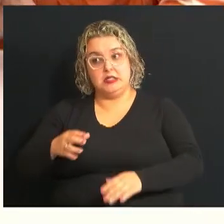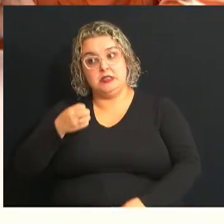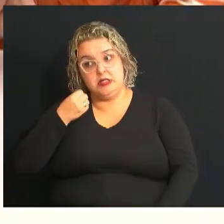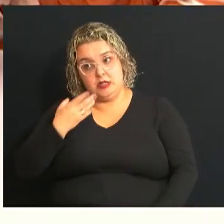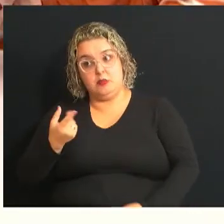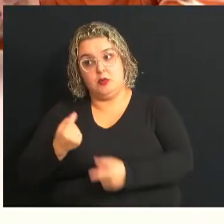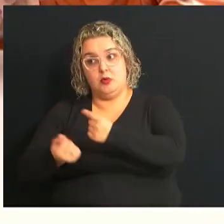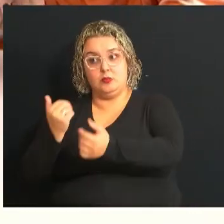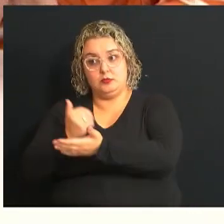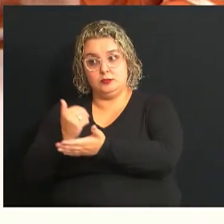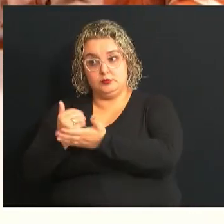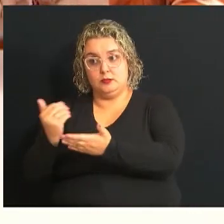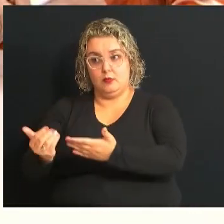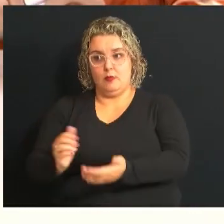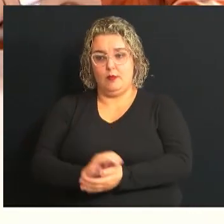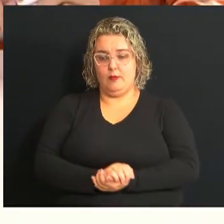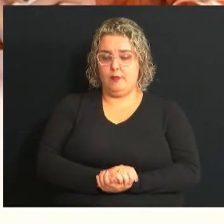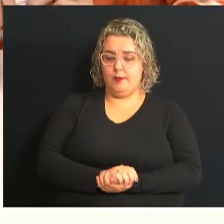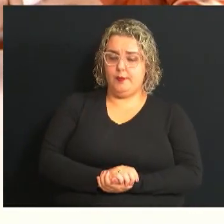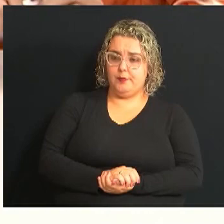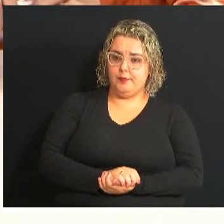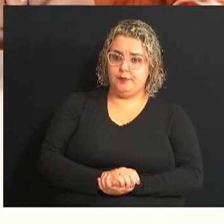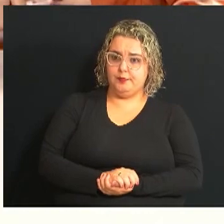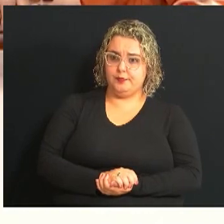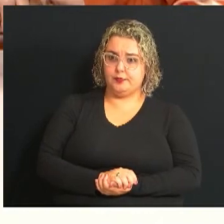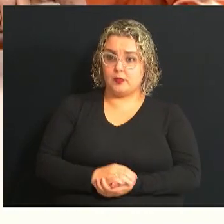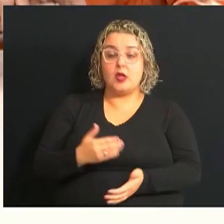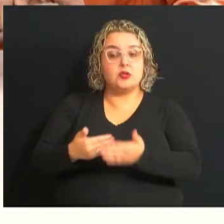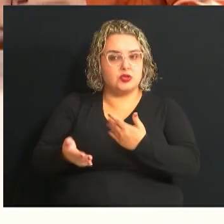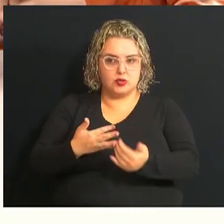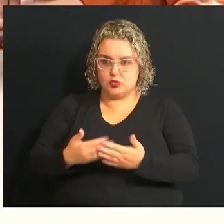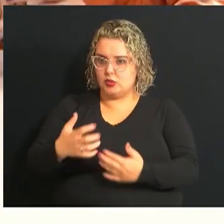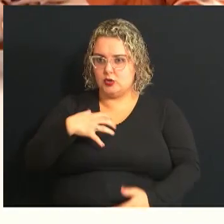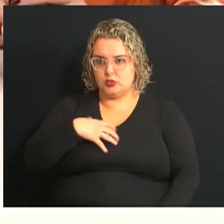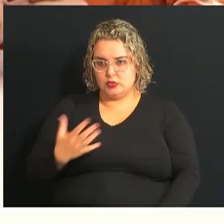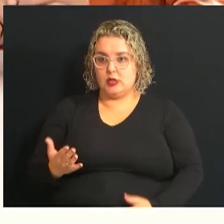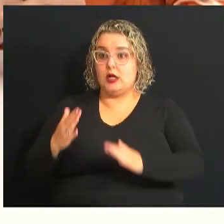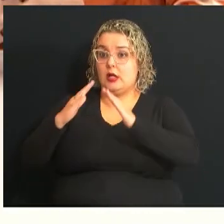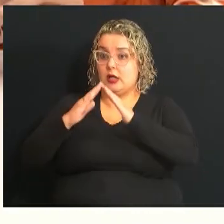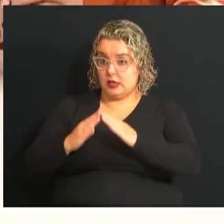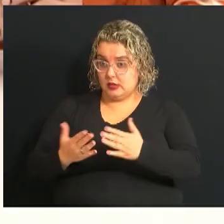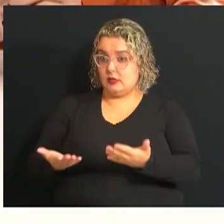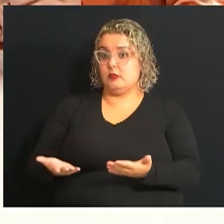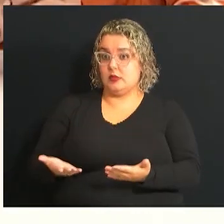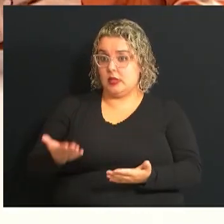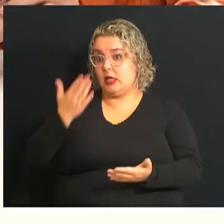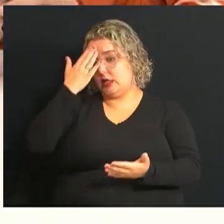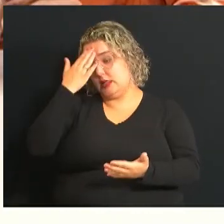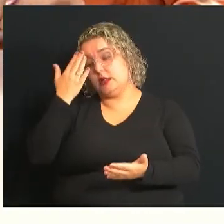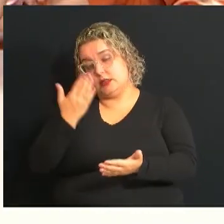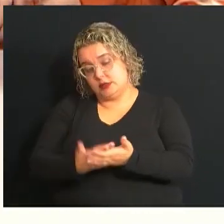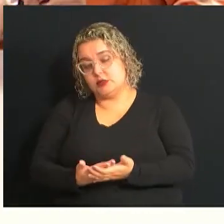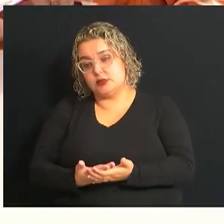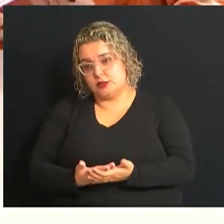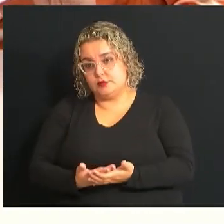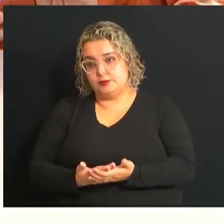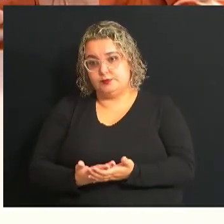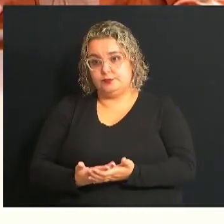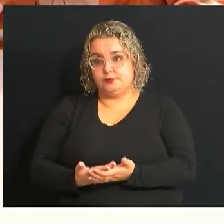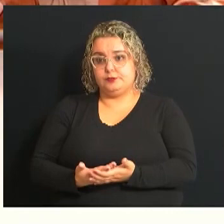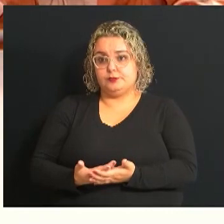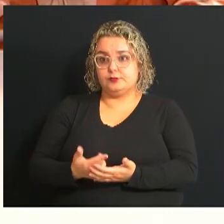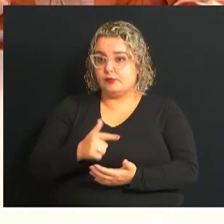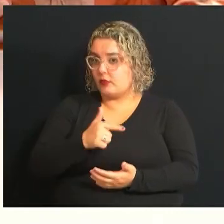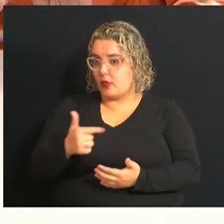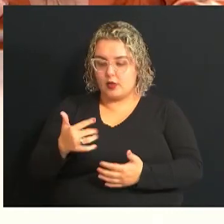financiar? De qualquer forma, a questão da habitação, a gente acredita, né, que ela não deva comprometer mais